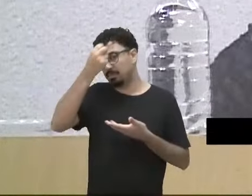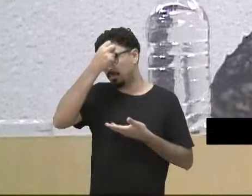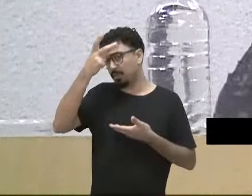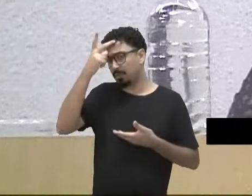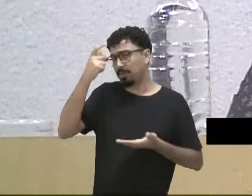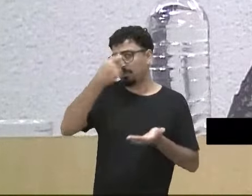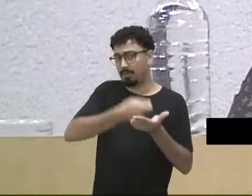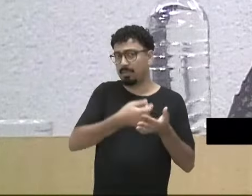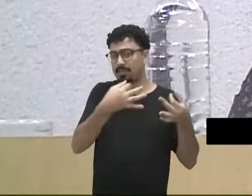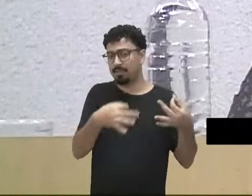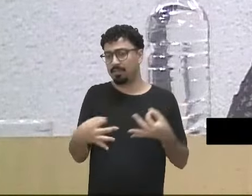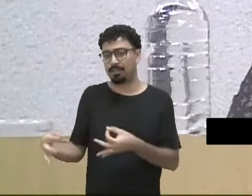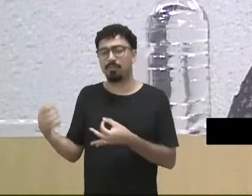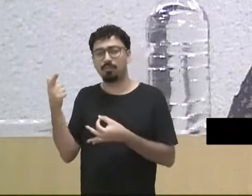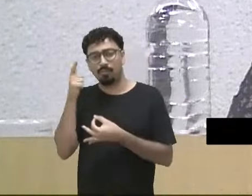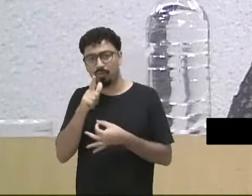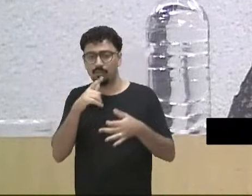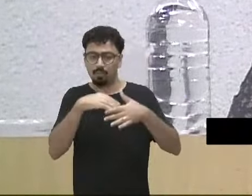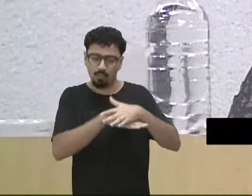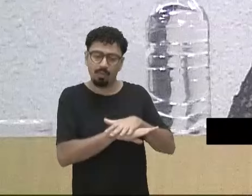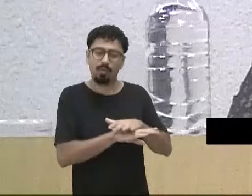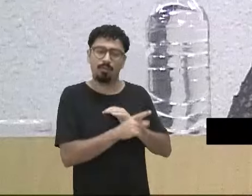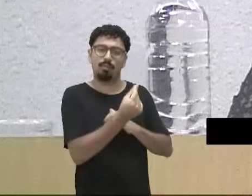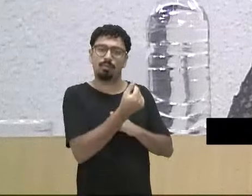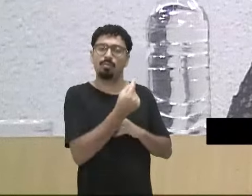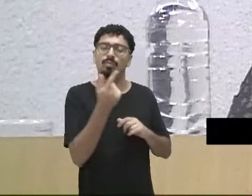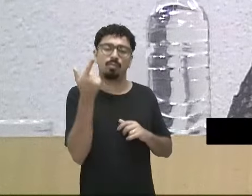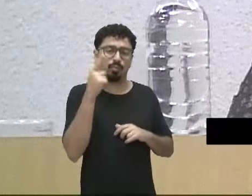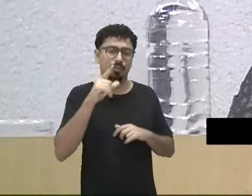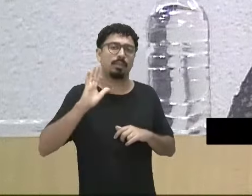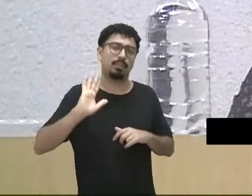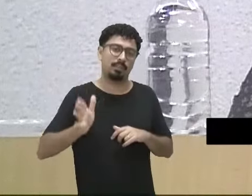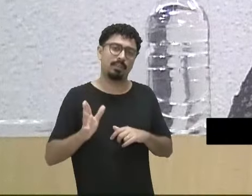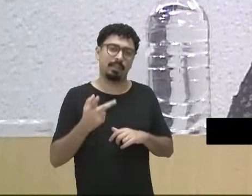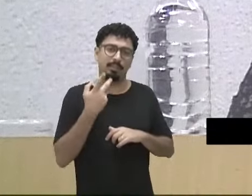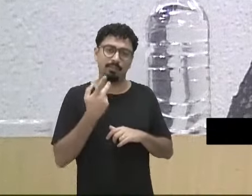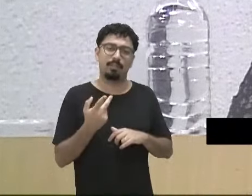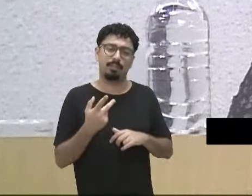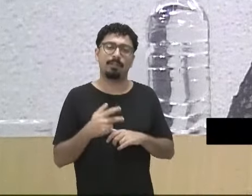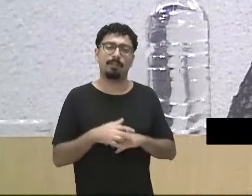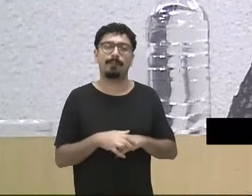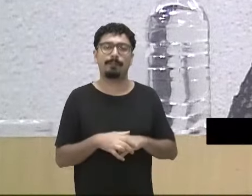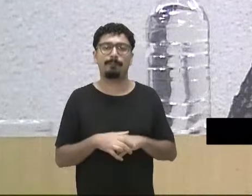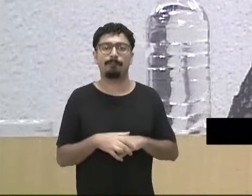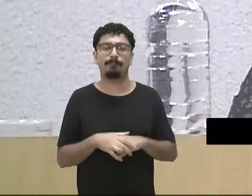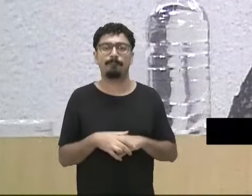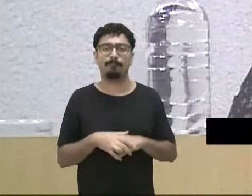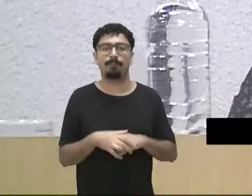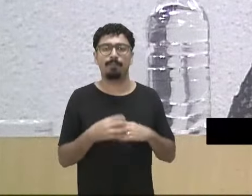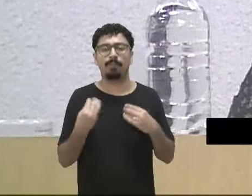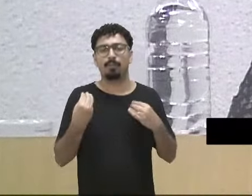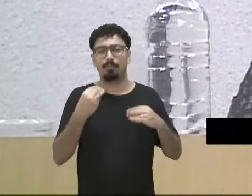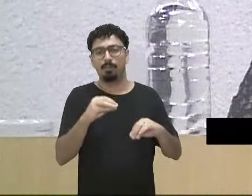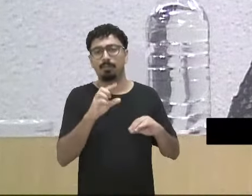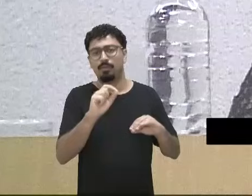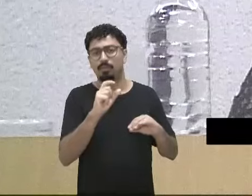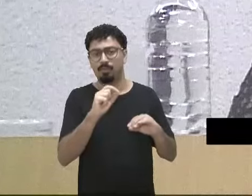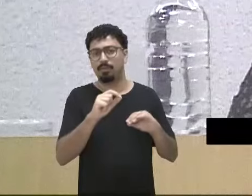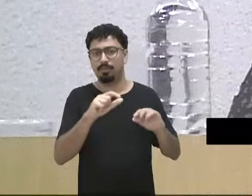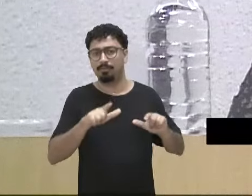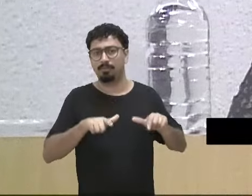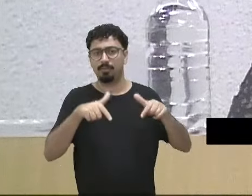vamos voltar a constituir reserva, e aí a gente consegue já, né, como já estamos fazendo, implementar ações